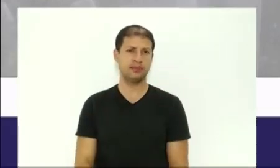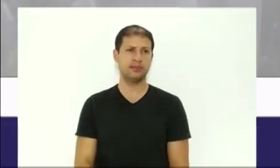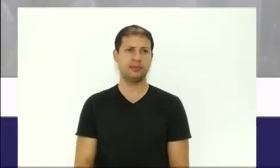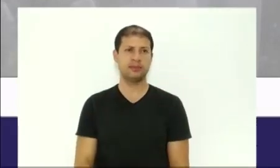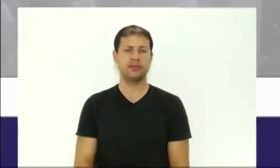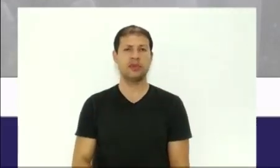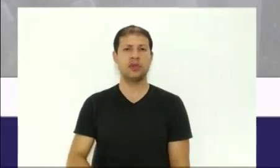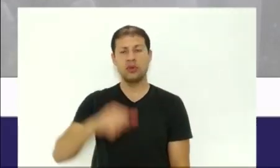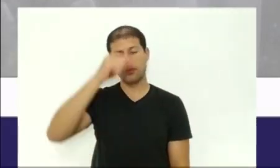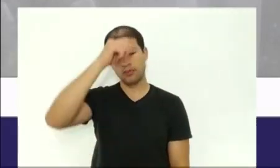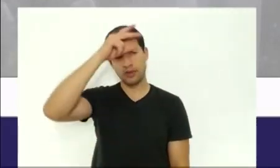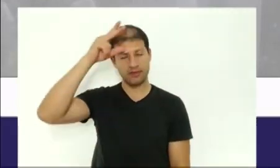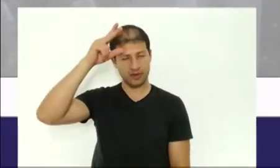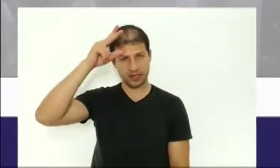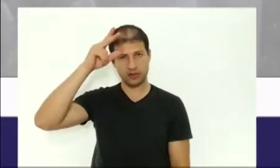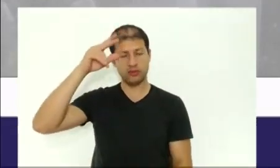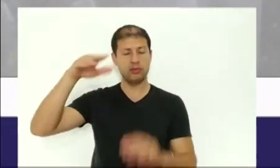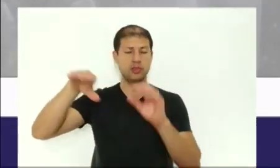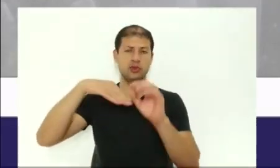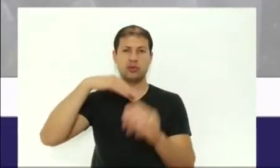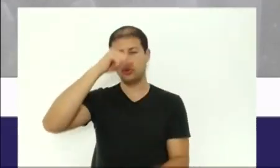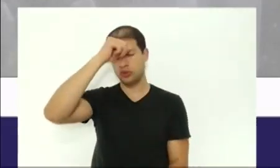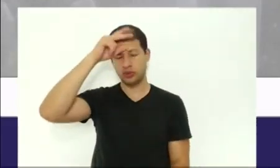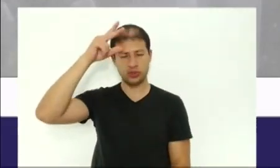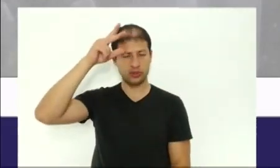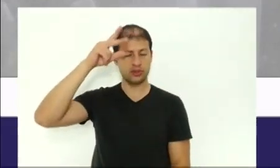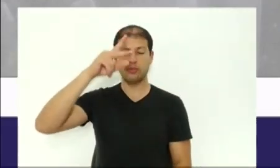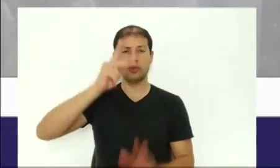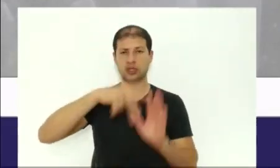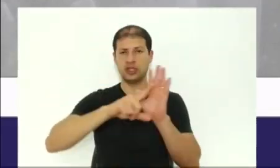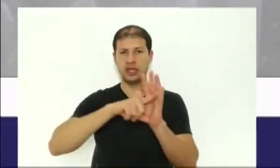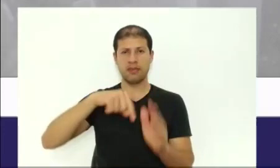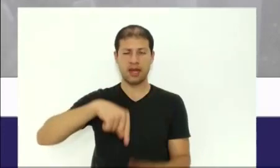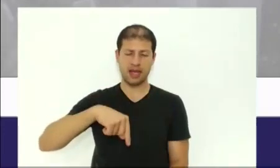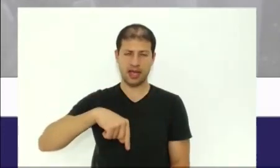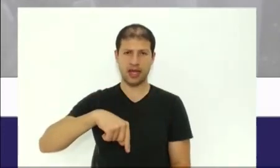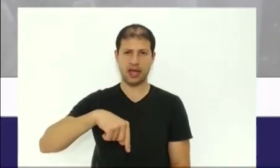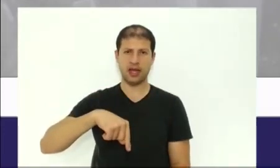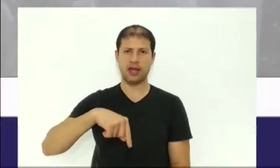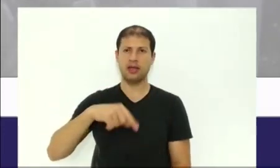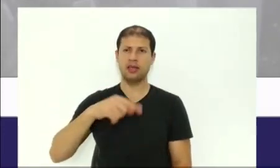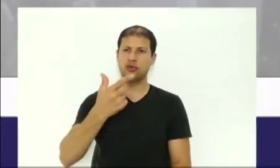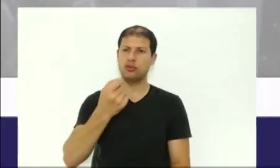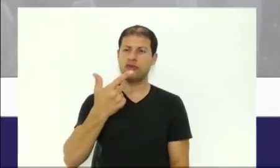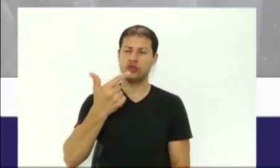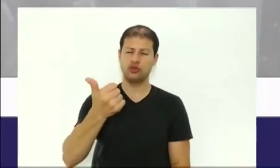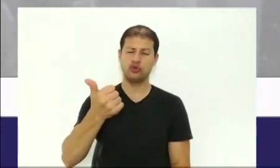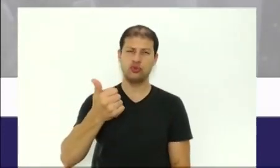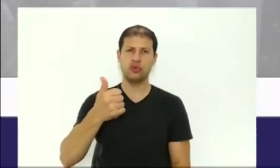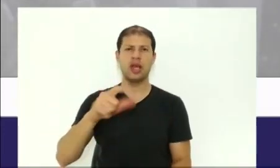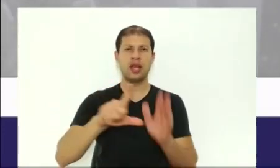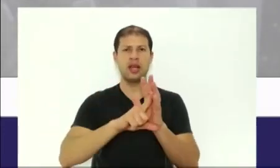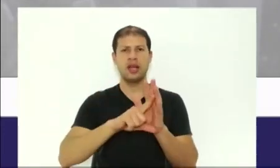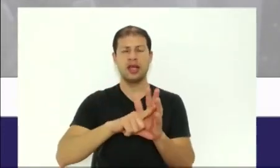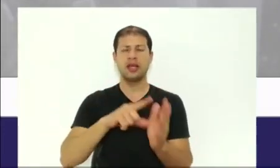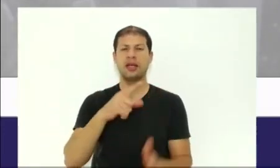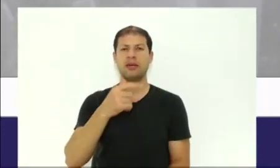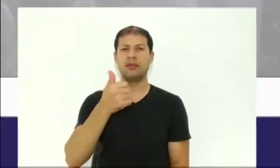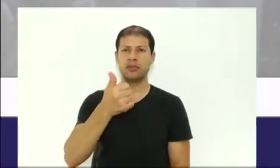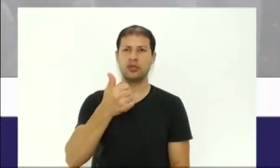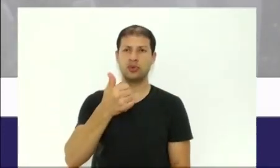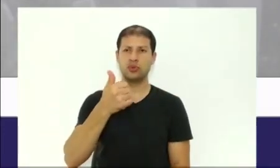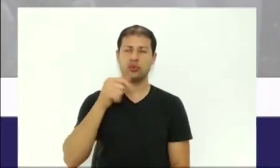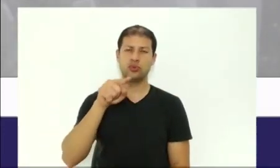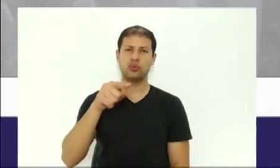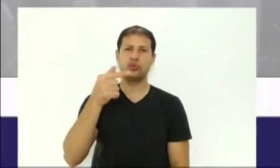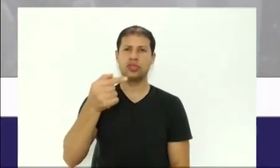prefeito encaminhou esse projeto de lei em 2021, e a lei 1287. Então, já está autorizado